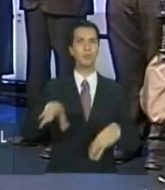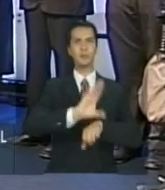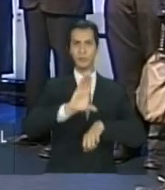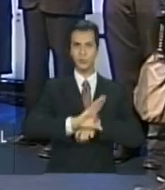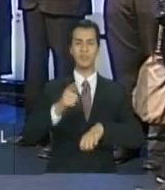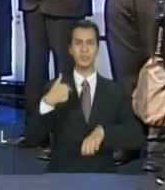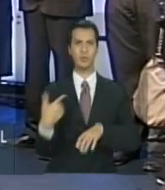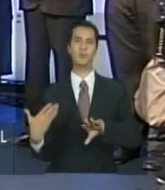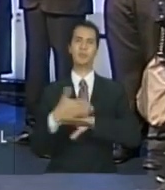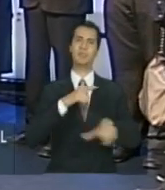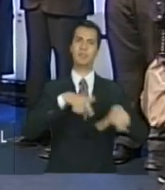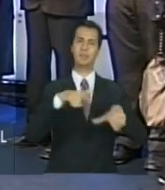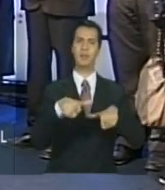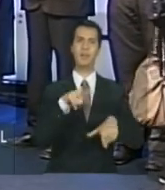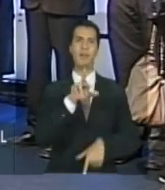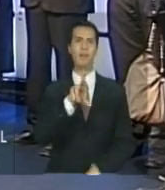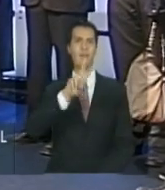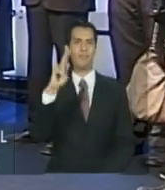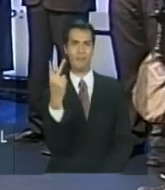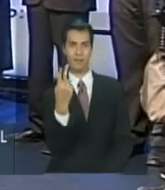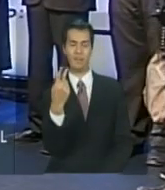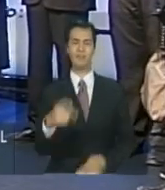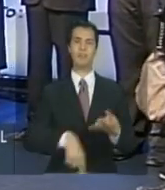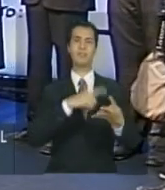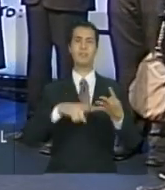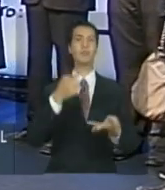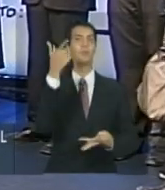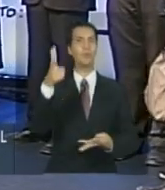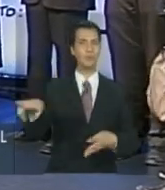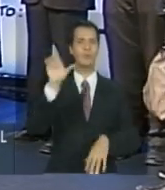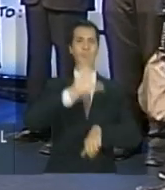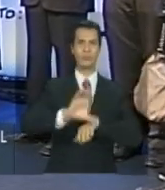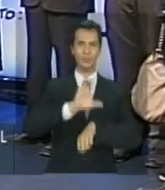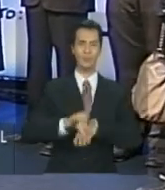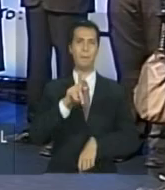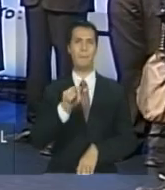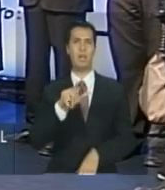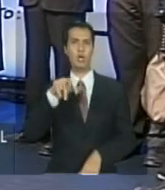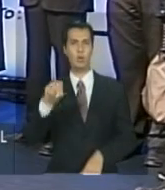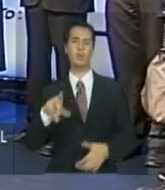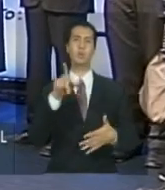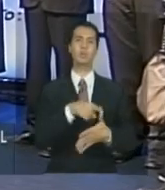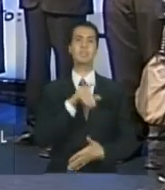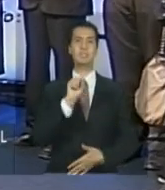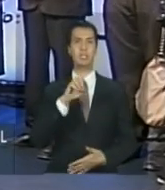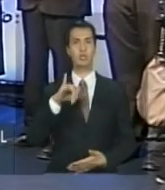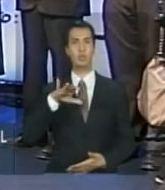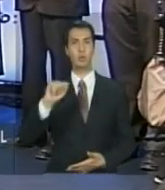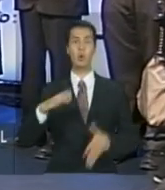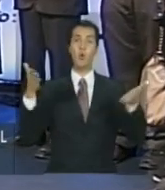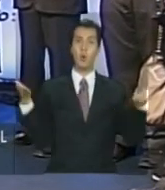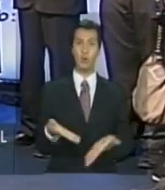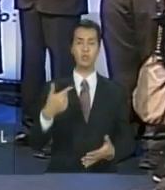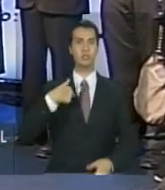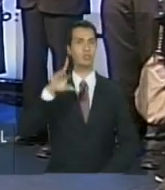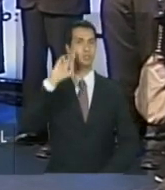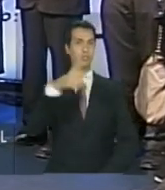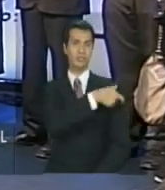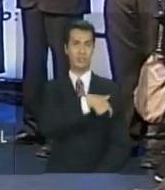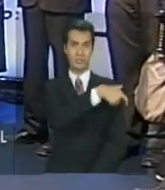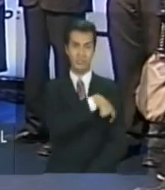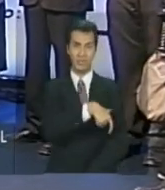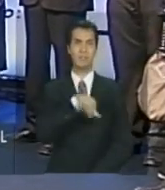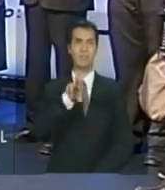humanos, que é o que eu gosto, pessoas. Depois eu fiz outro para pleno e outro para sênior, e hoje eu estou como gestora de RH, de recrutamento